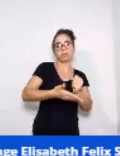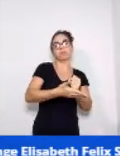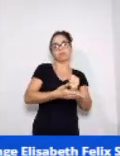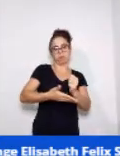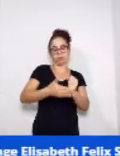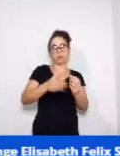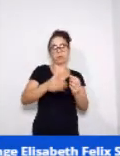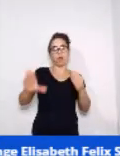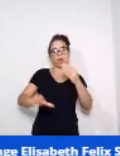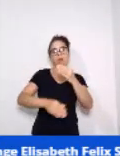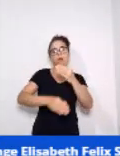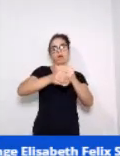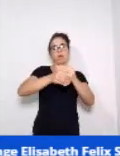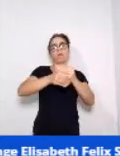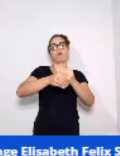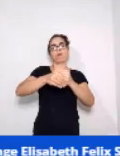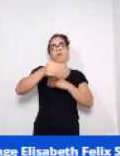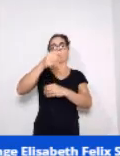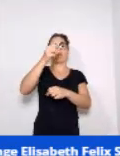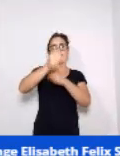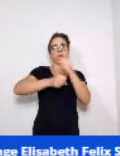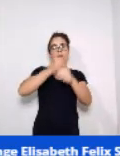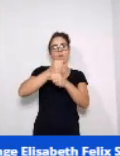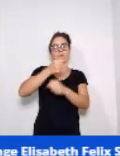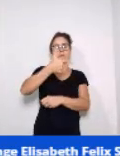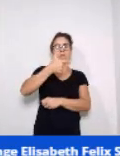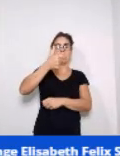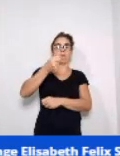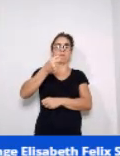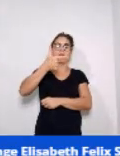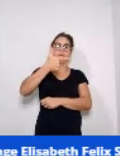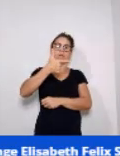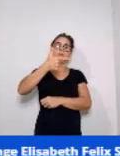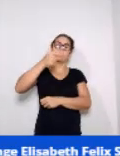2020. Pode passar.